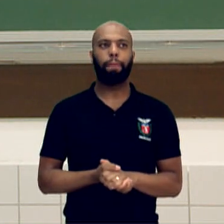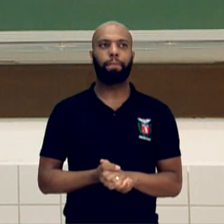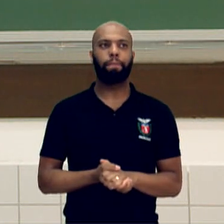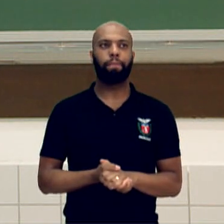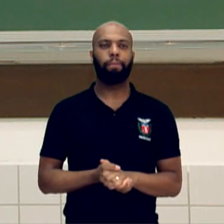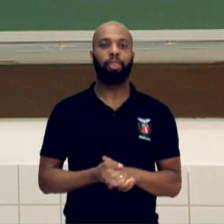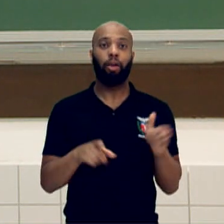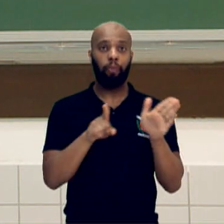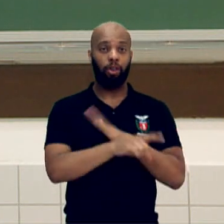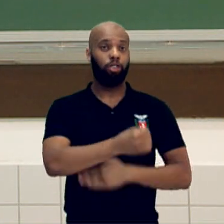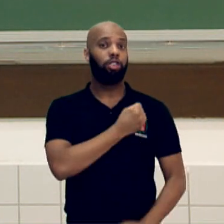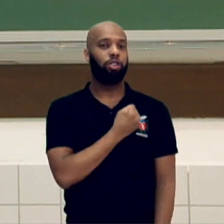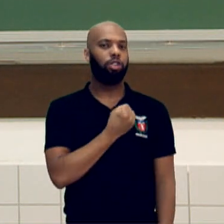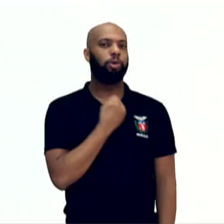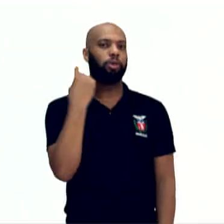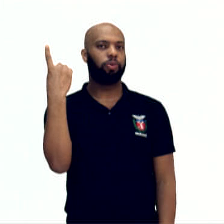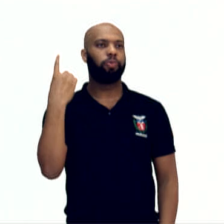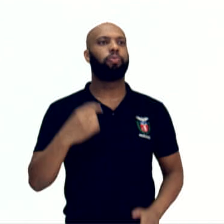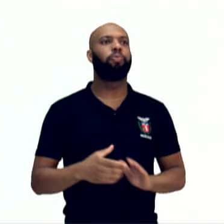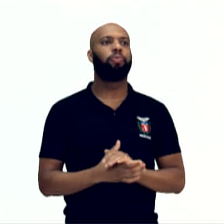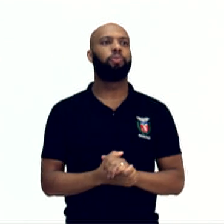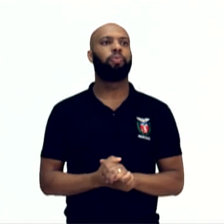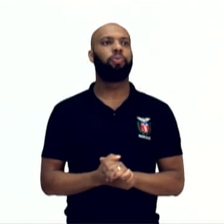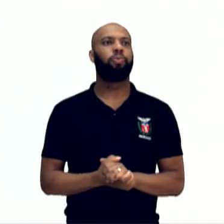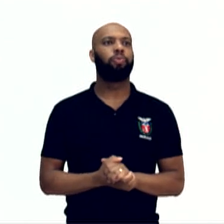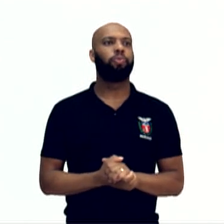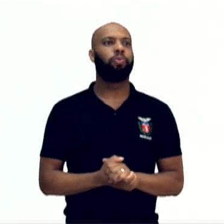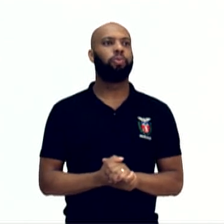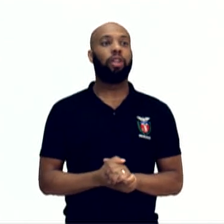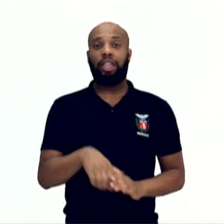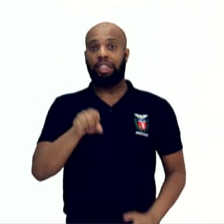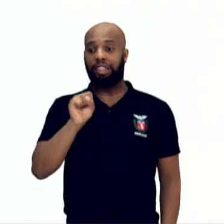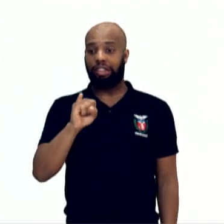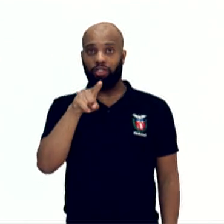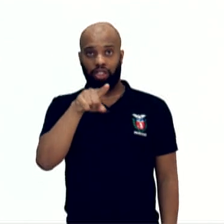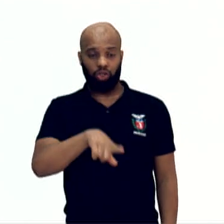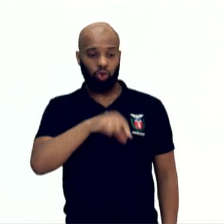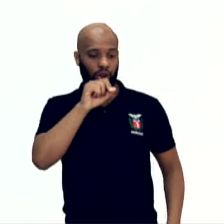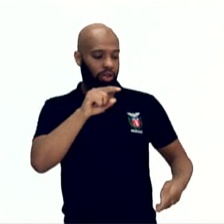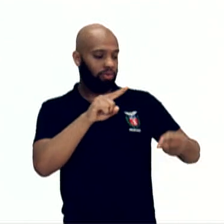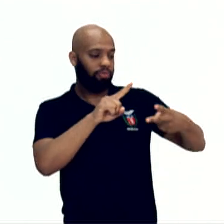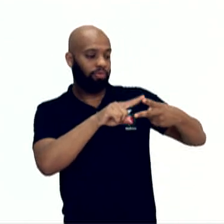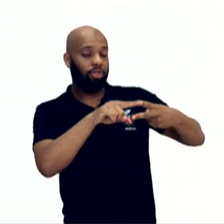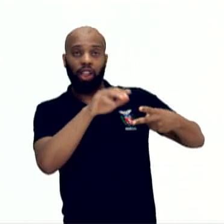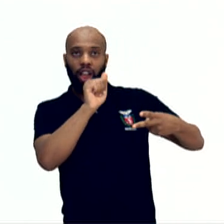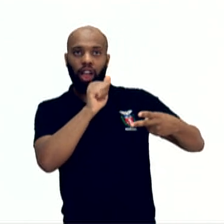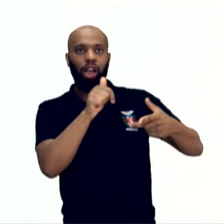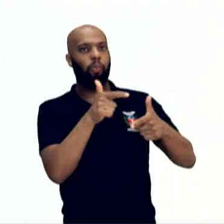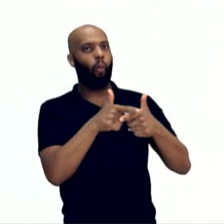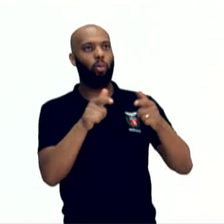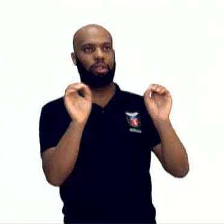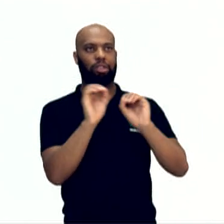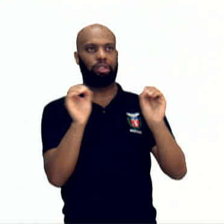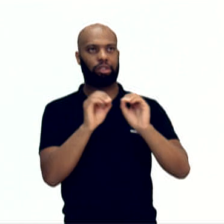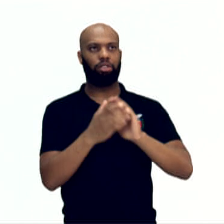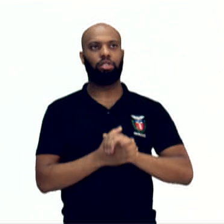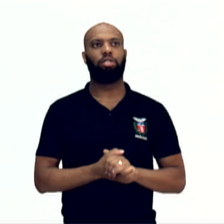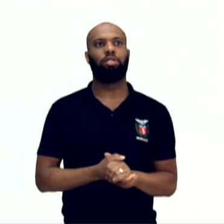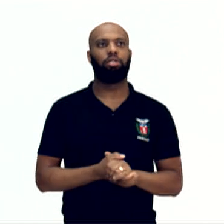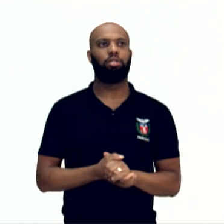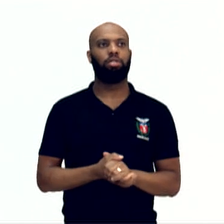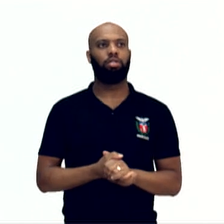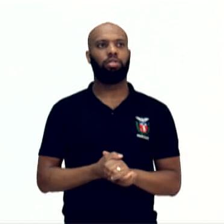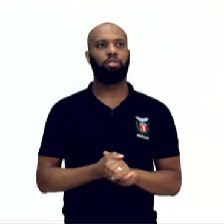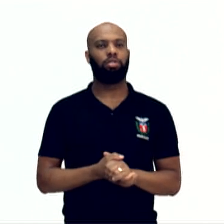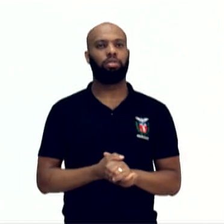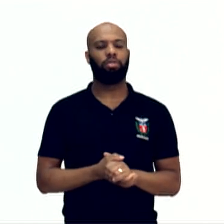artículo e possíveis características? Certinho quem marcou a letra A, mas quem marcou a letra B não tem problema. O artículo de opinião